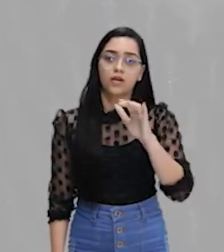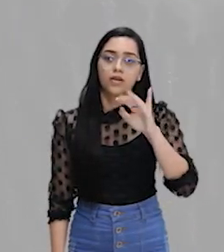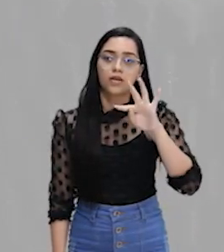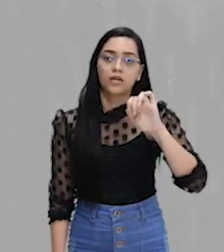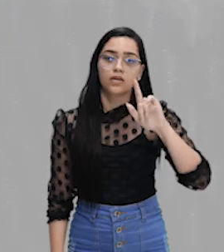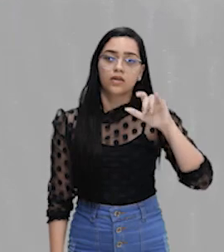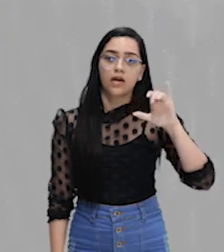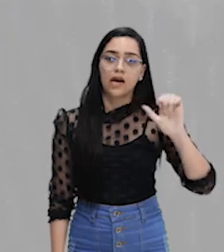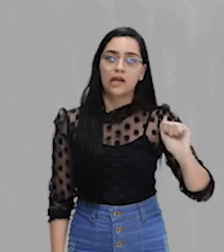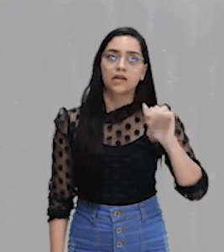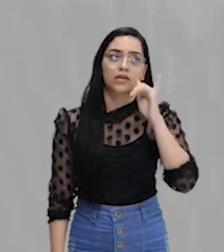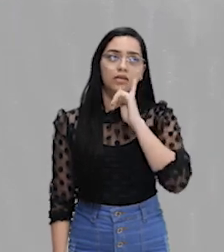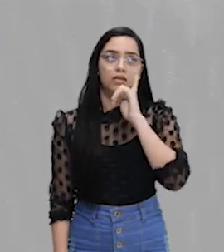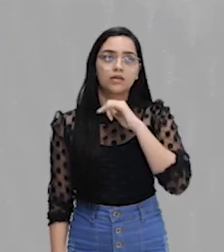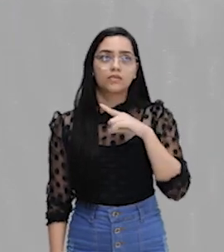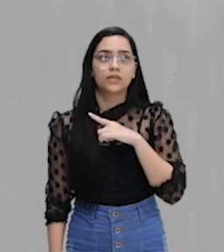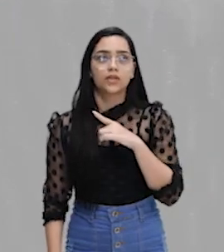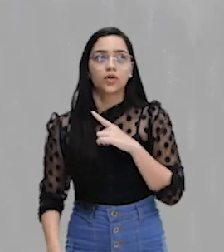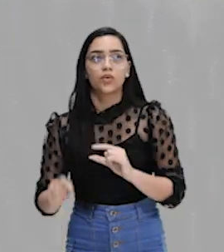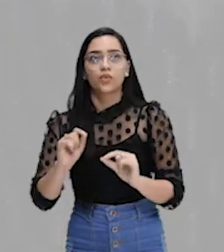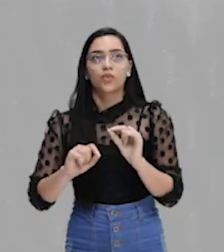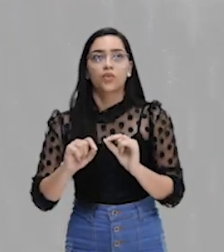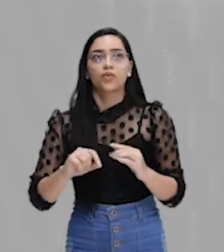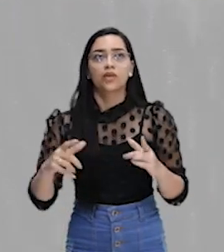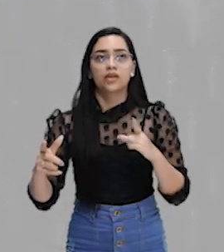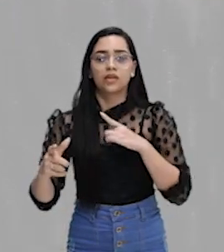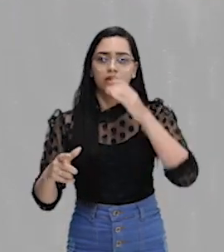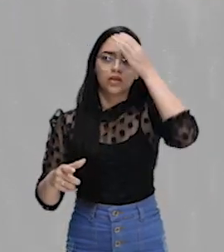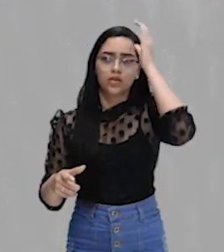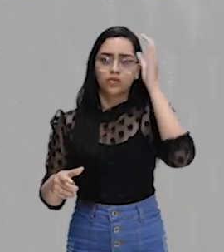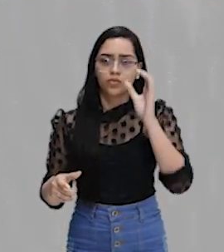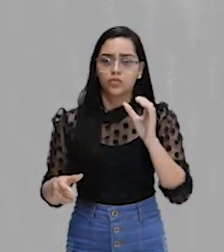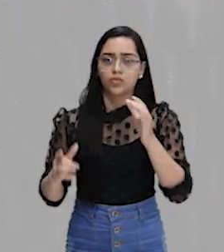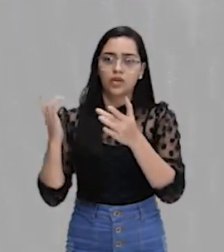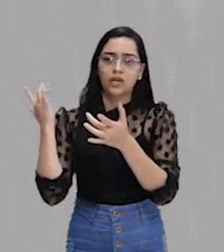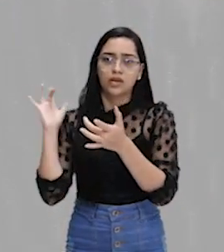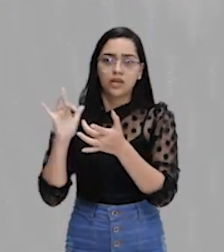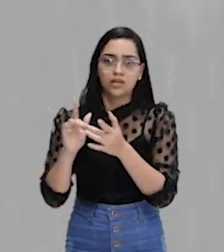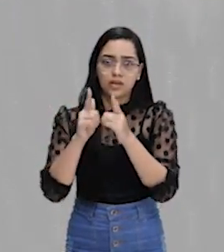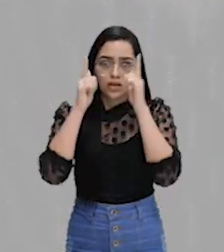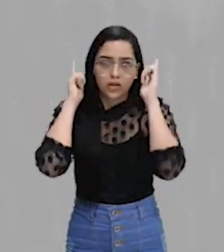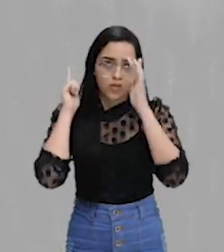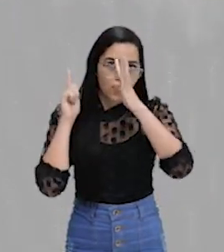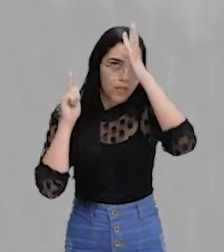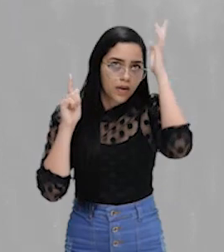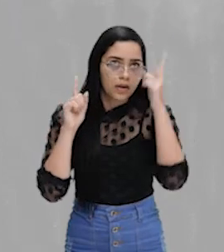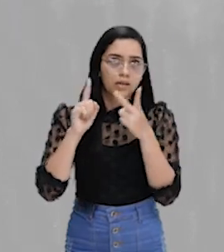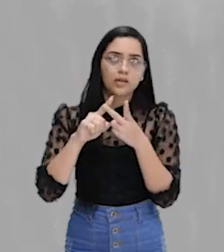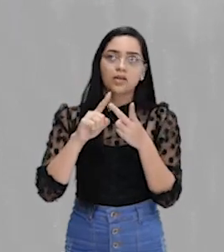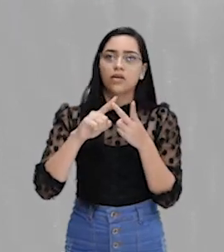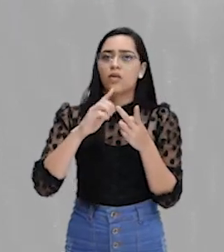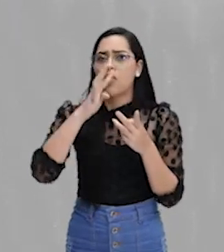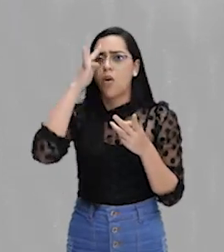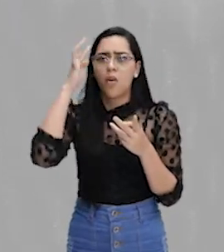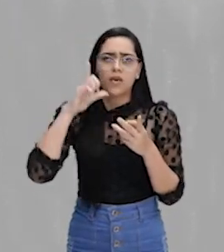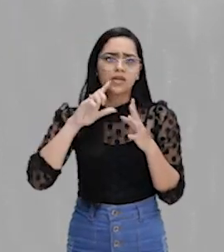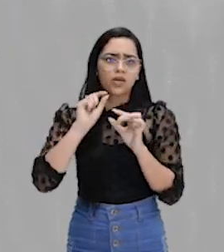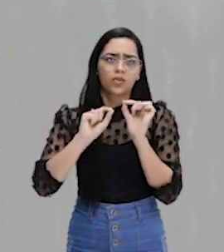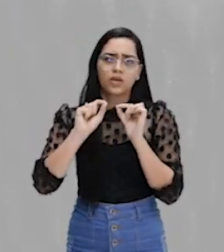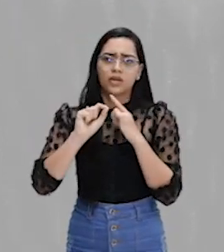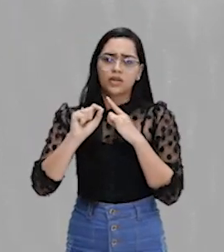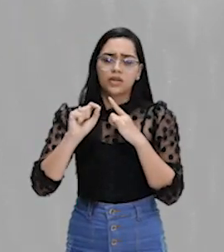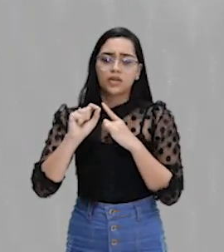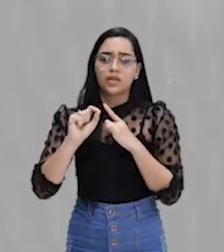fatores, como, por exemplo, os resquícios da cultura clássica greco-romana existente em Roma. Roma, que no passado foi